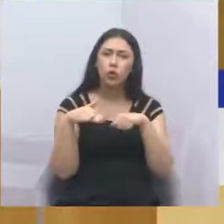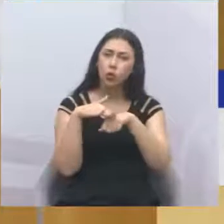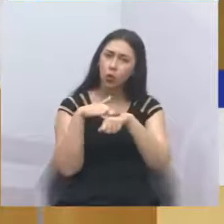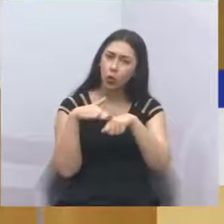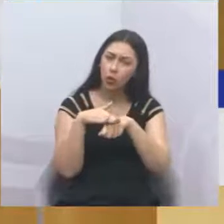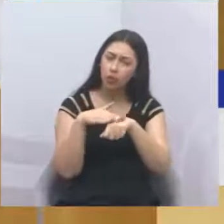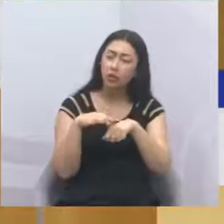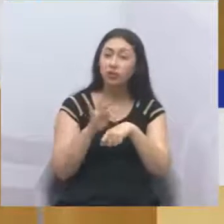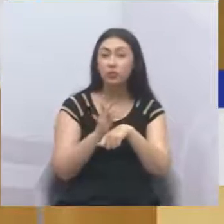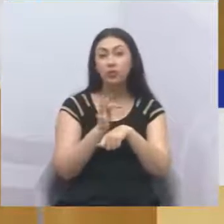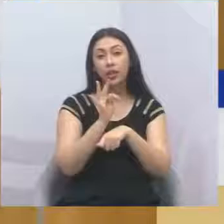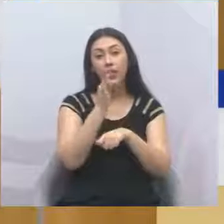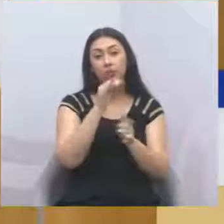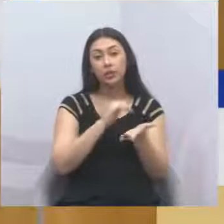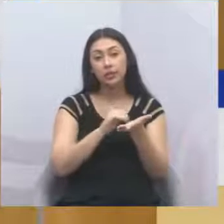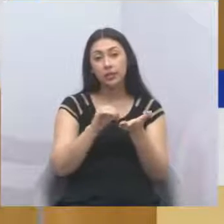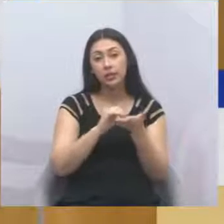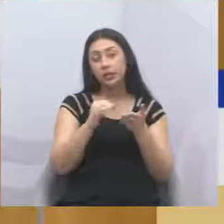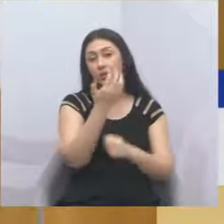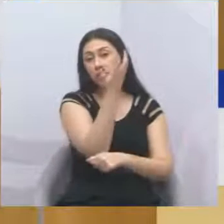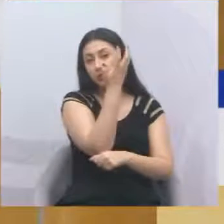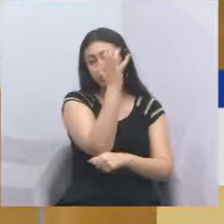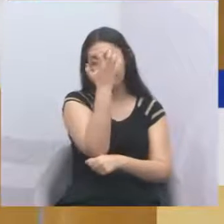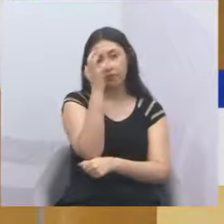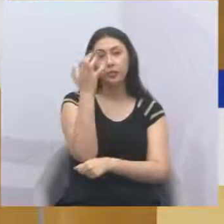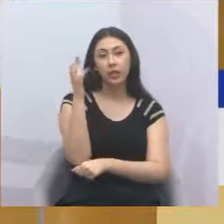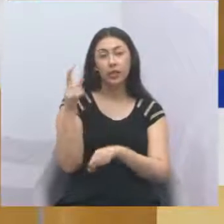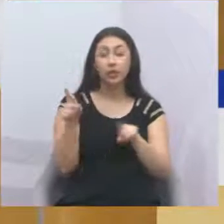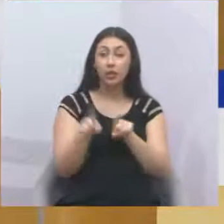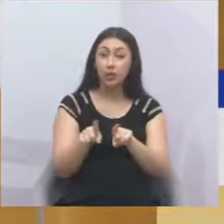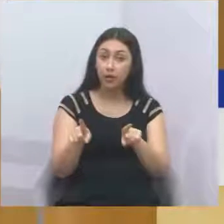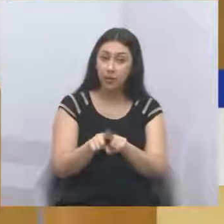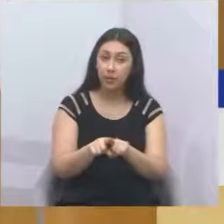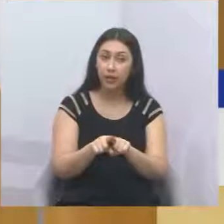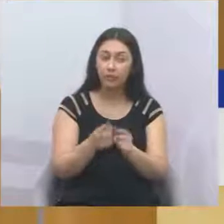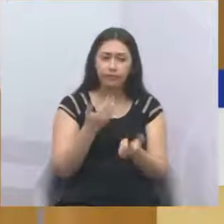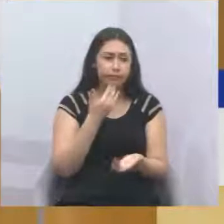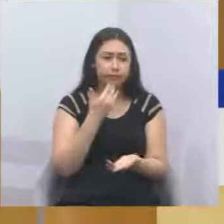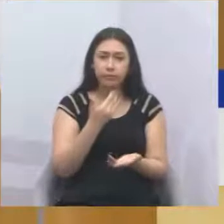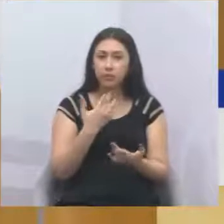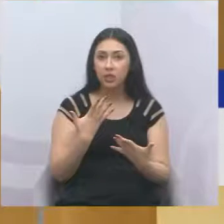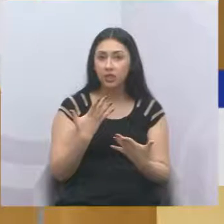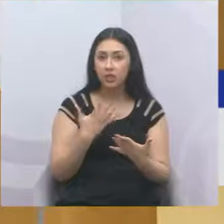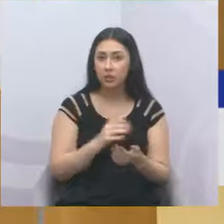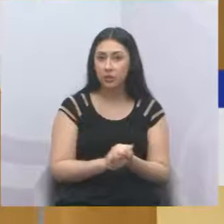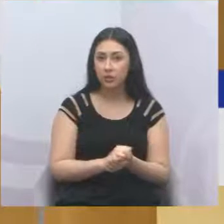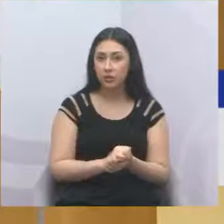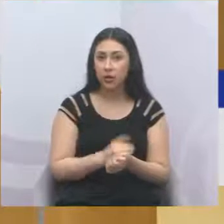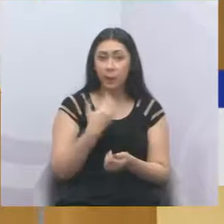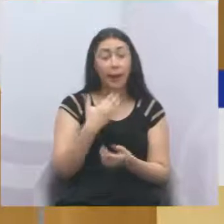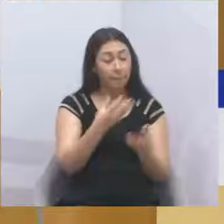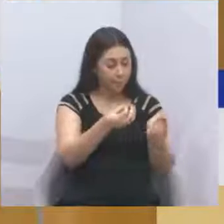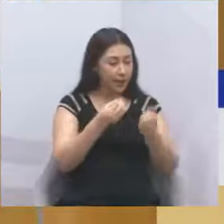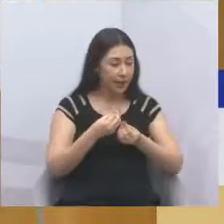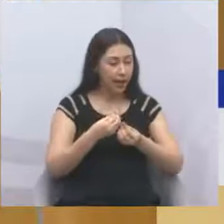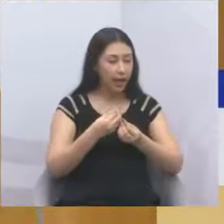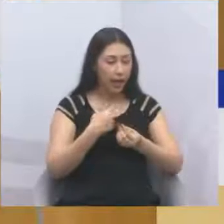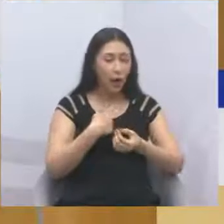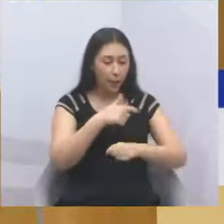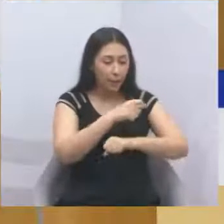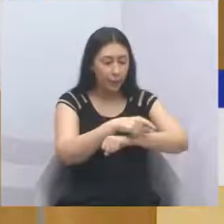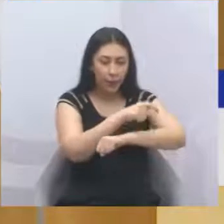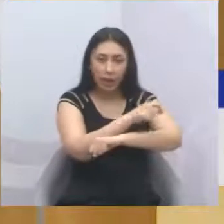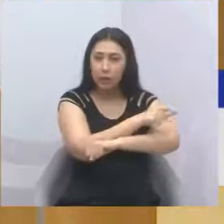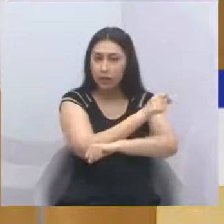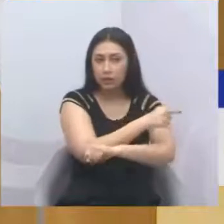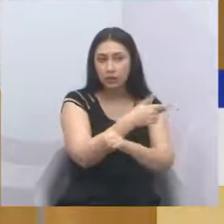consulte os técnicos da Secretaria do Meio Ambiente e também solicitem uma muda para que você possa